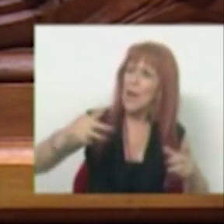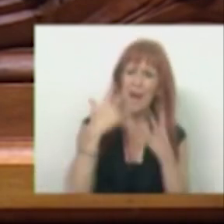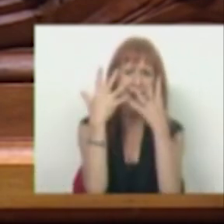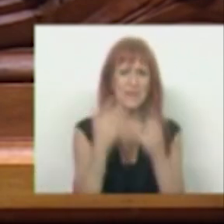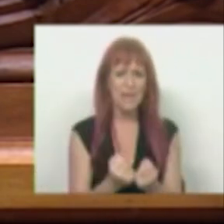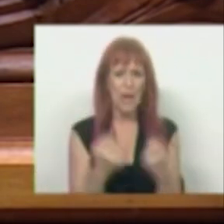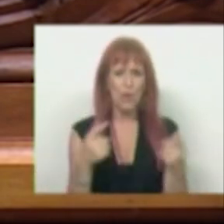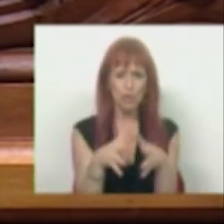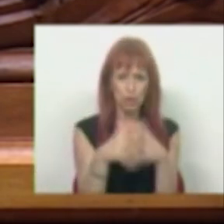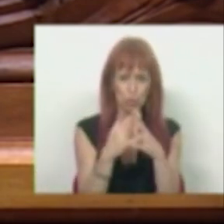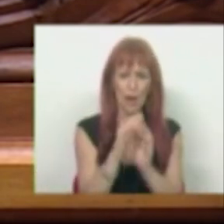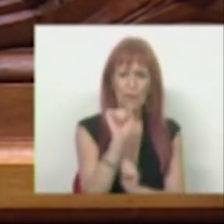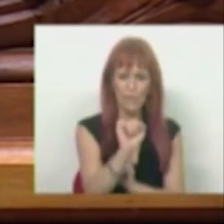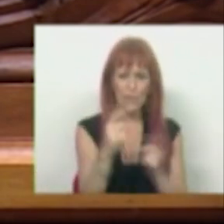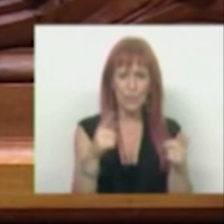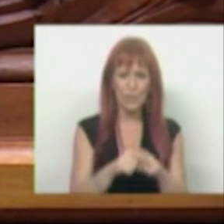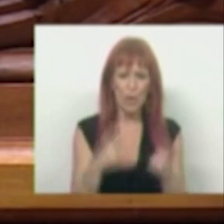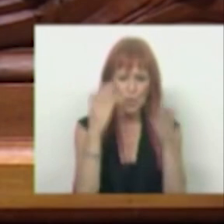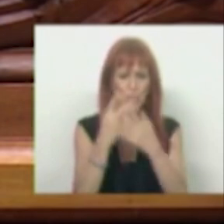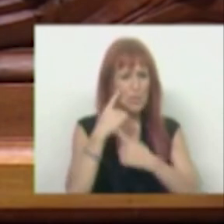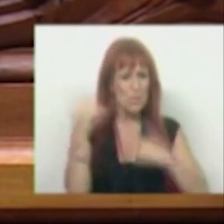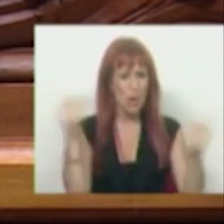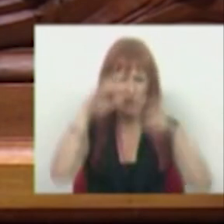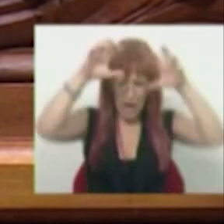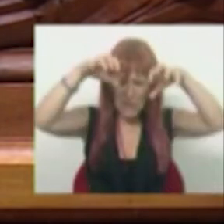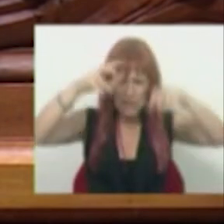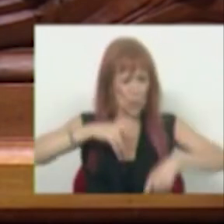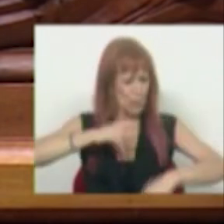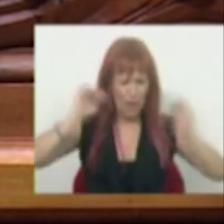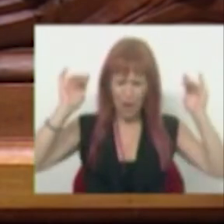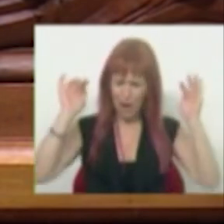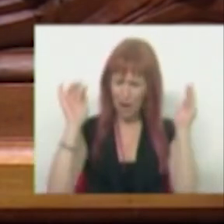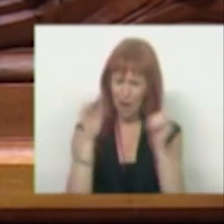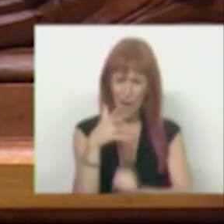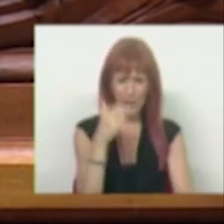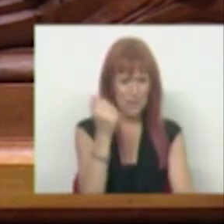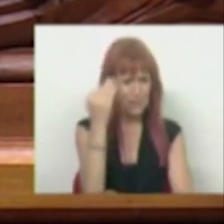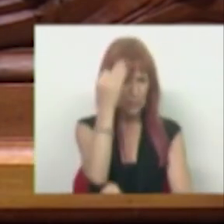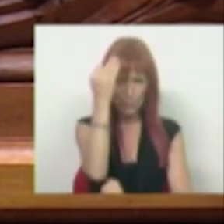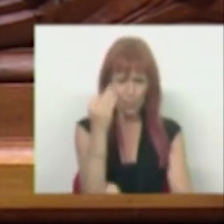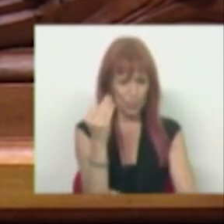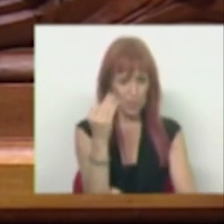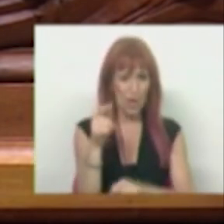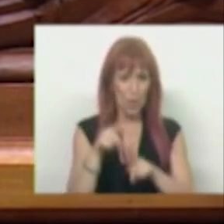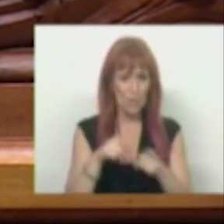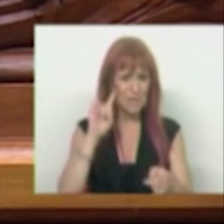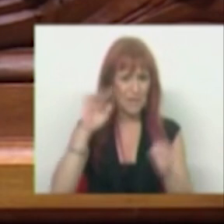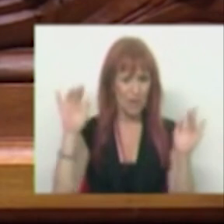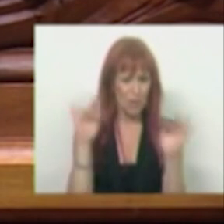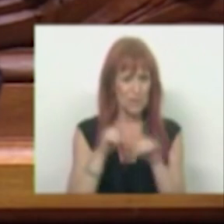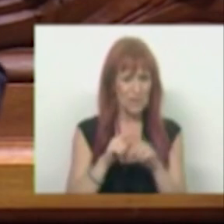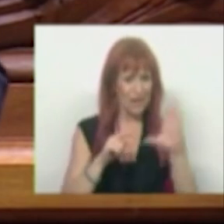seca é estrutural. Os estudos mostram que a precipitação em Portugal diminuiu cerca de 15%. Prevendo-se que reduza